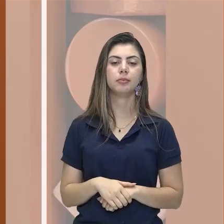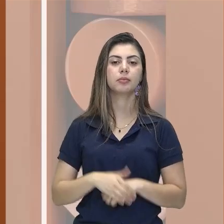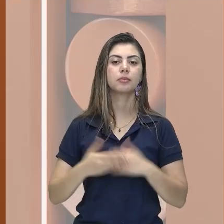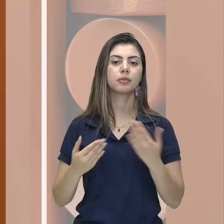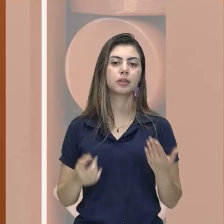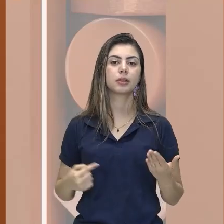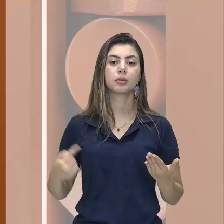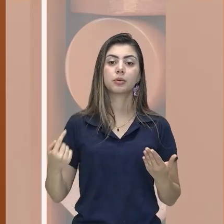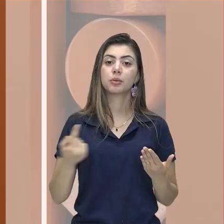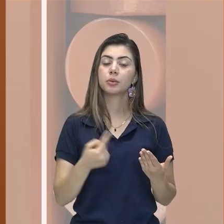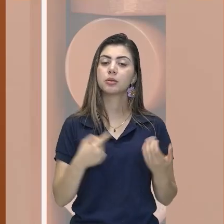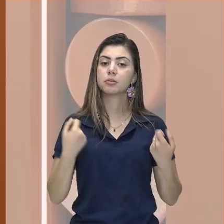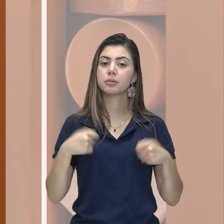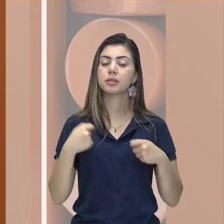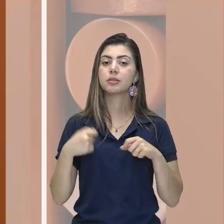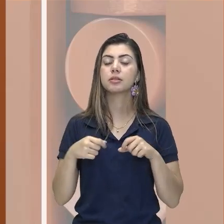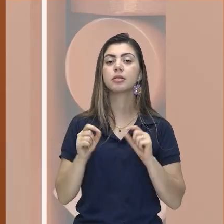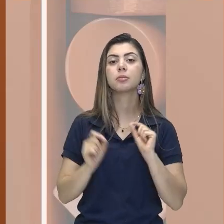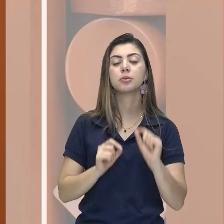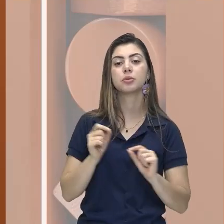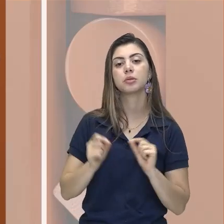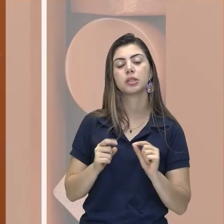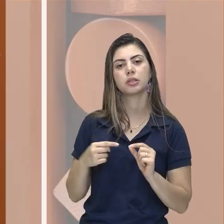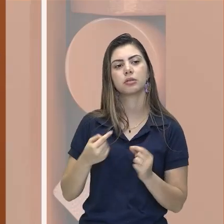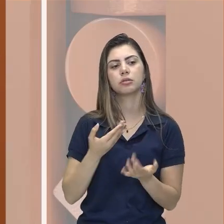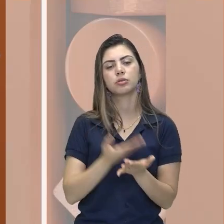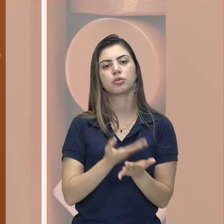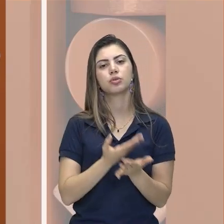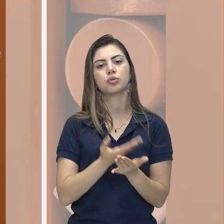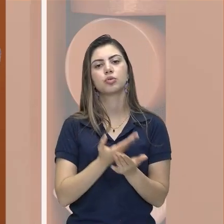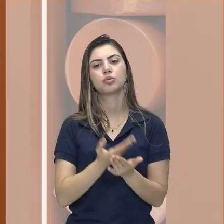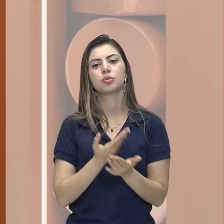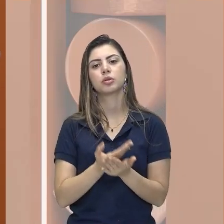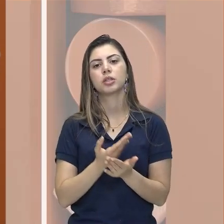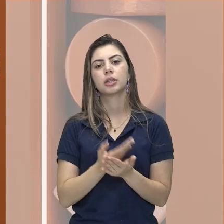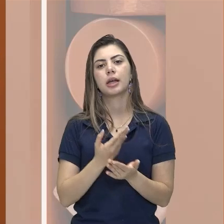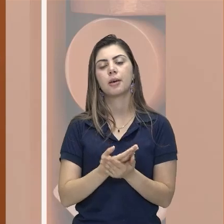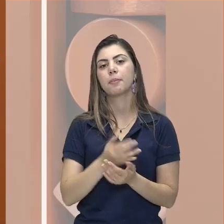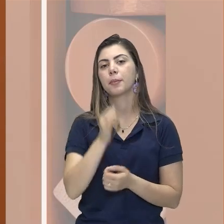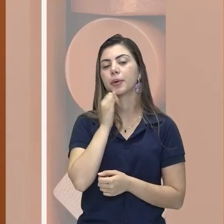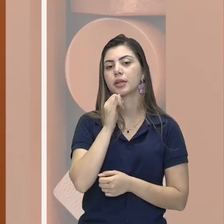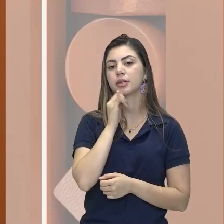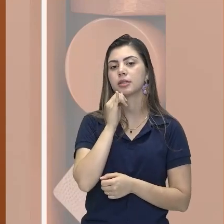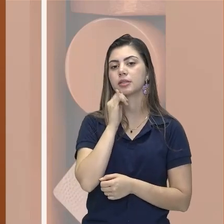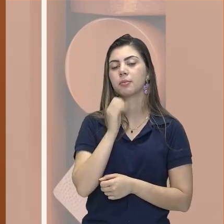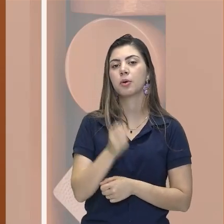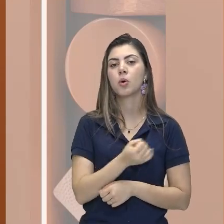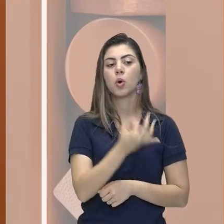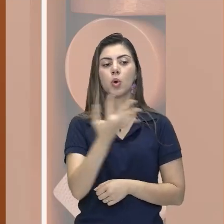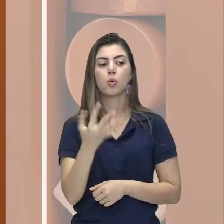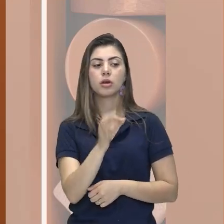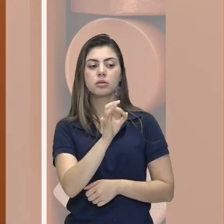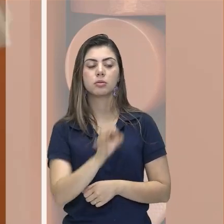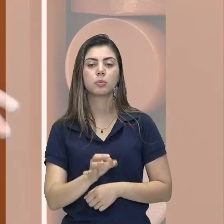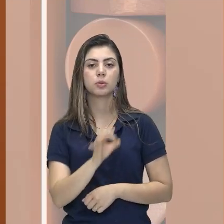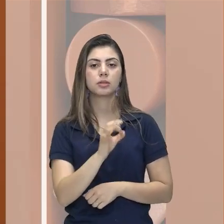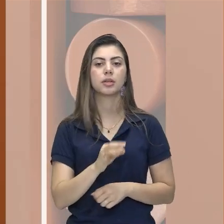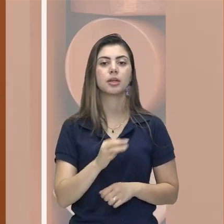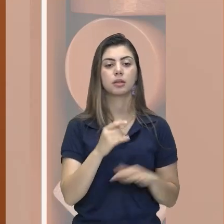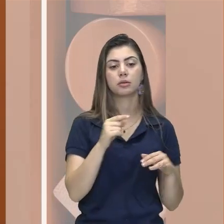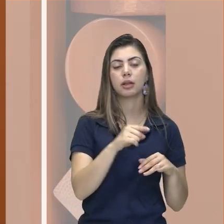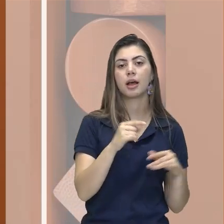gente precisa também verificar a questão do grau de urbanização